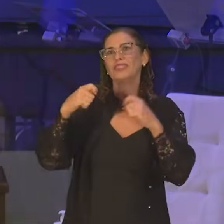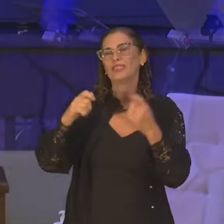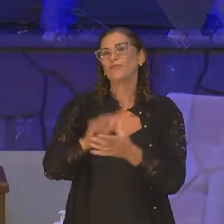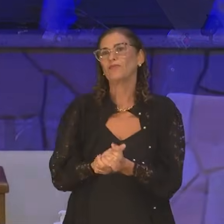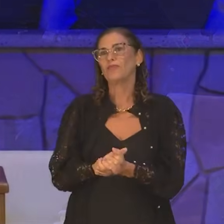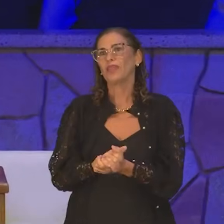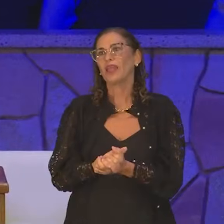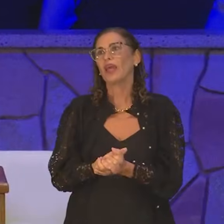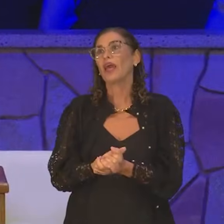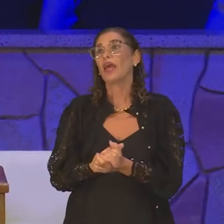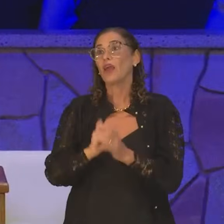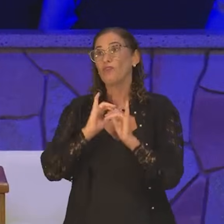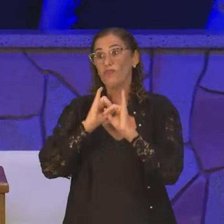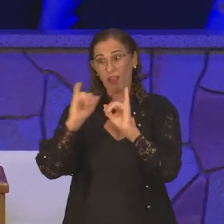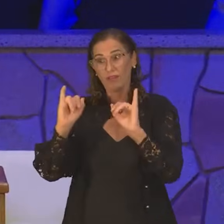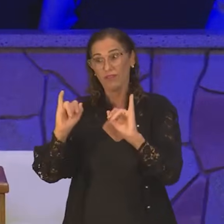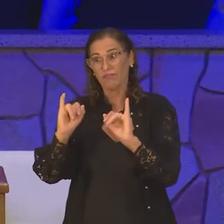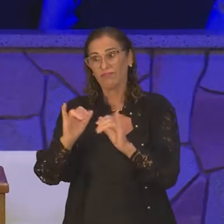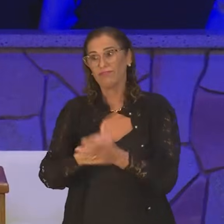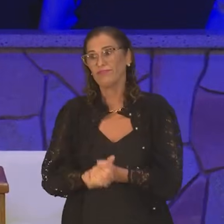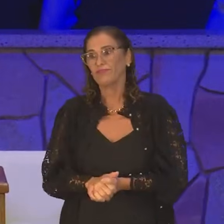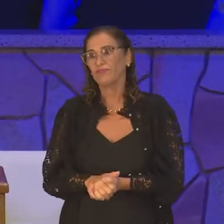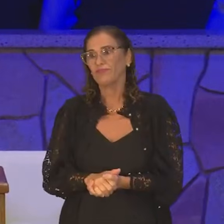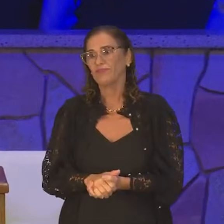Mas uma coisa digo outra.